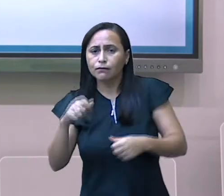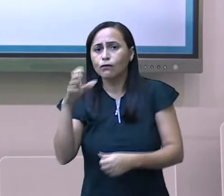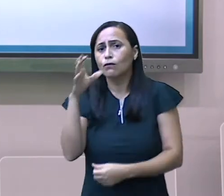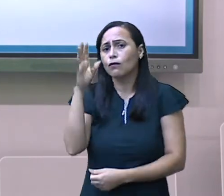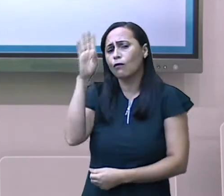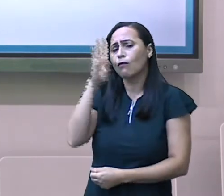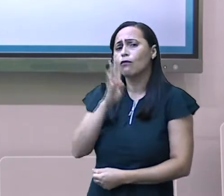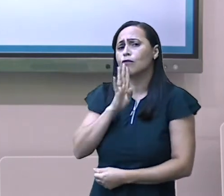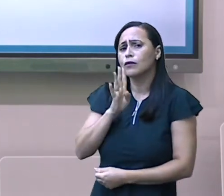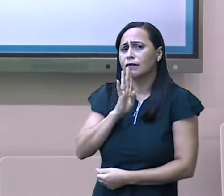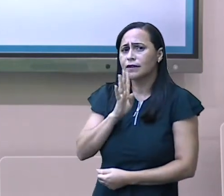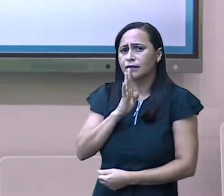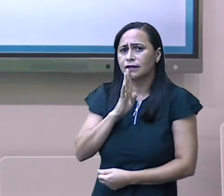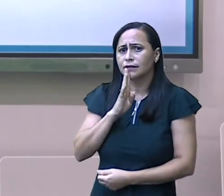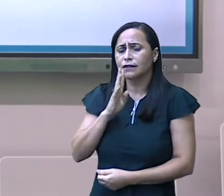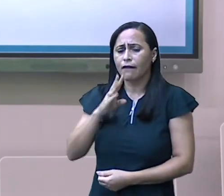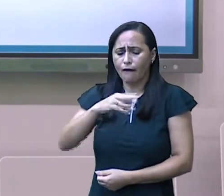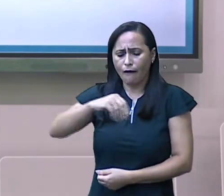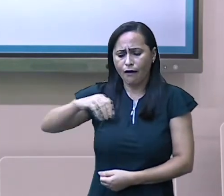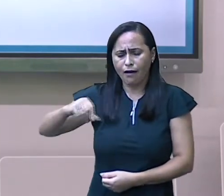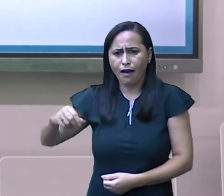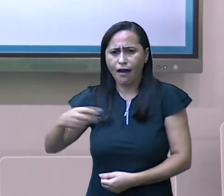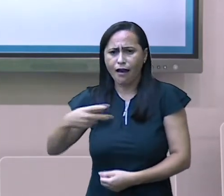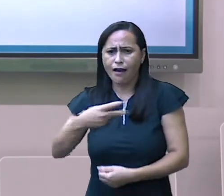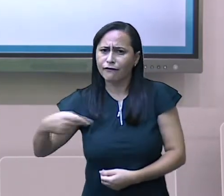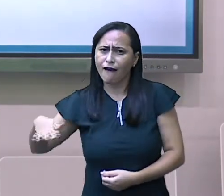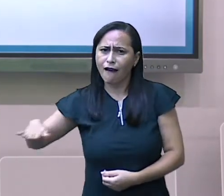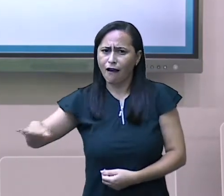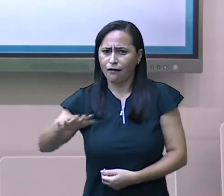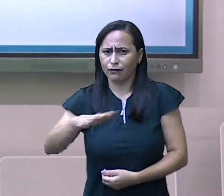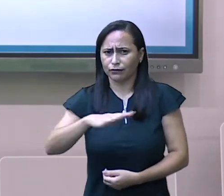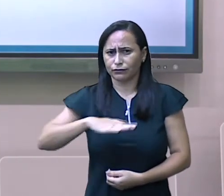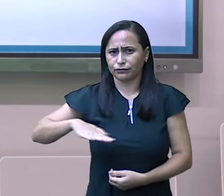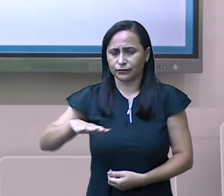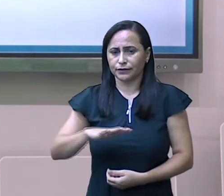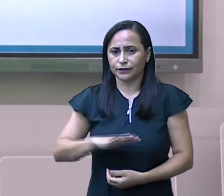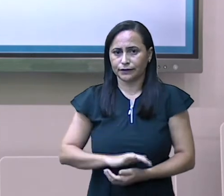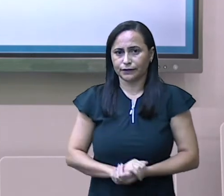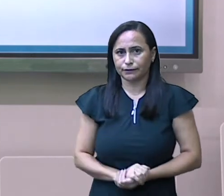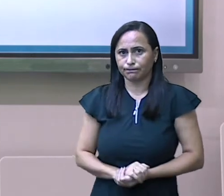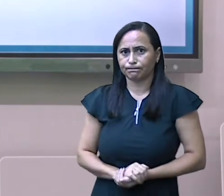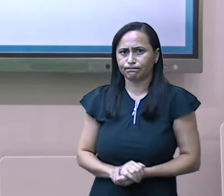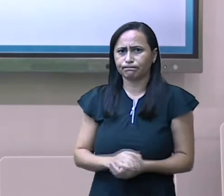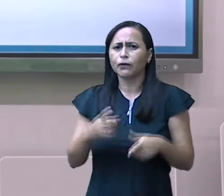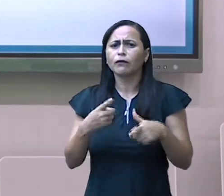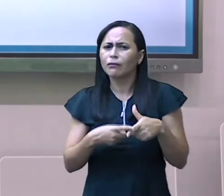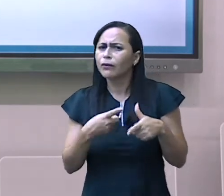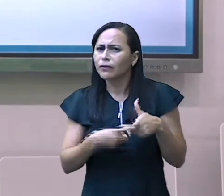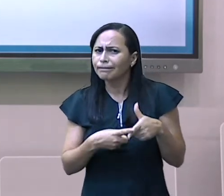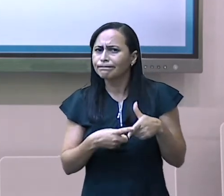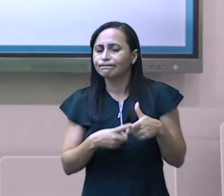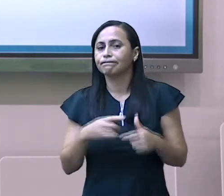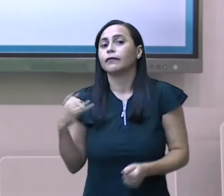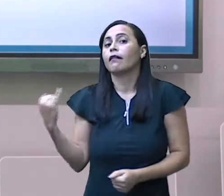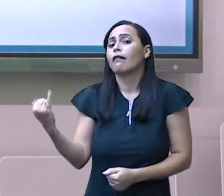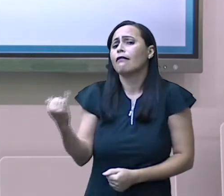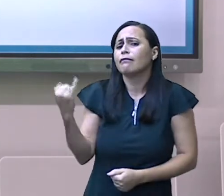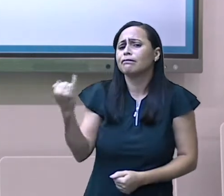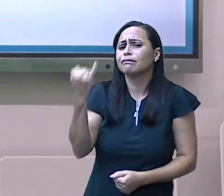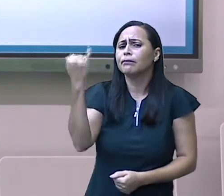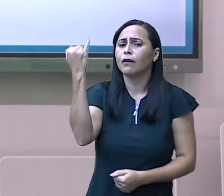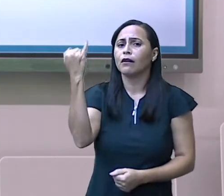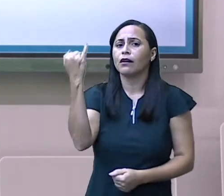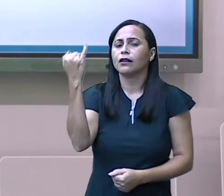que vocês acham que nós precisamos? Olha, o solo, ele é muito importante